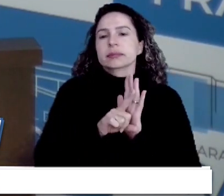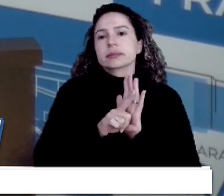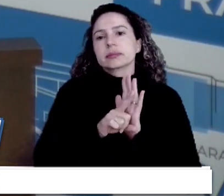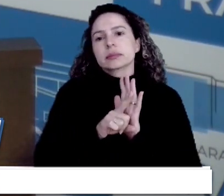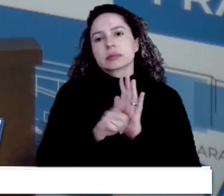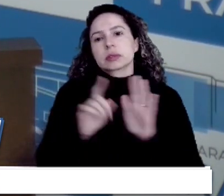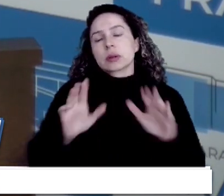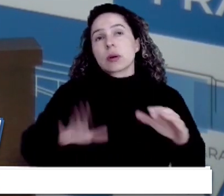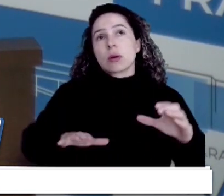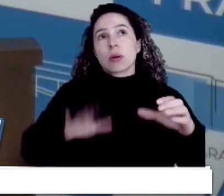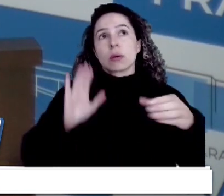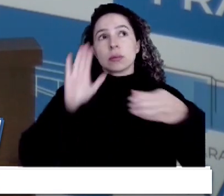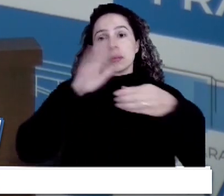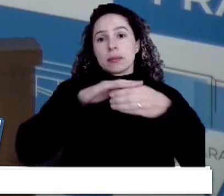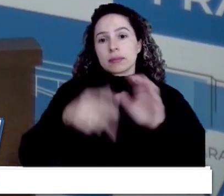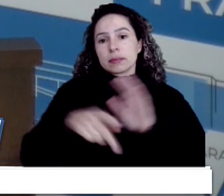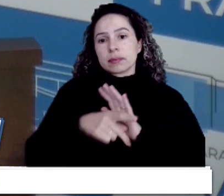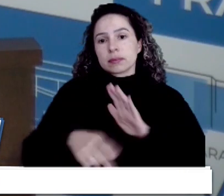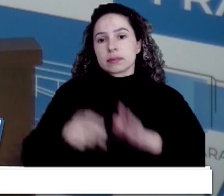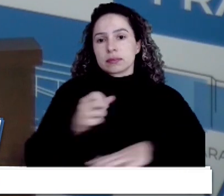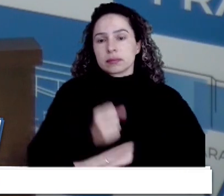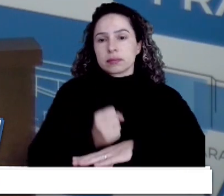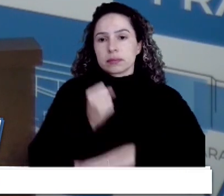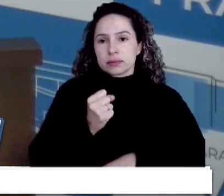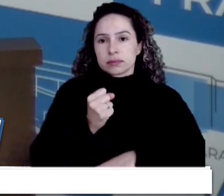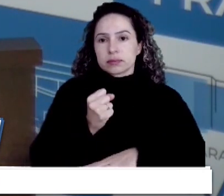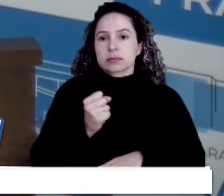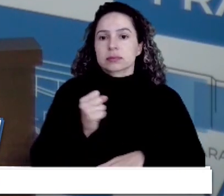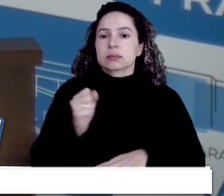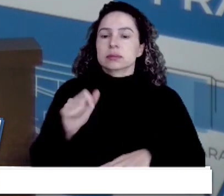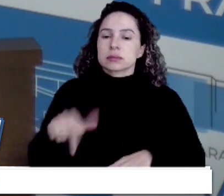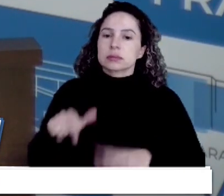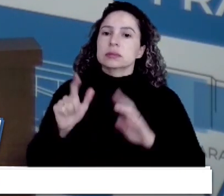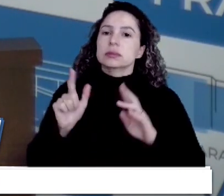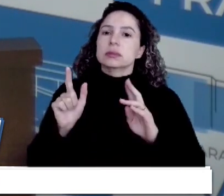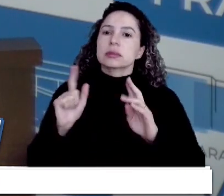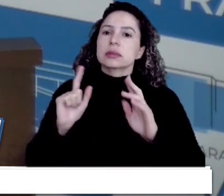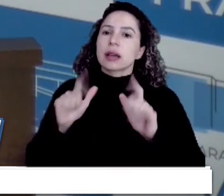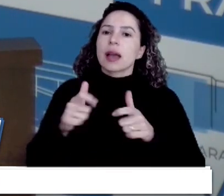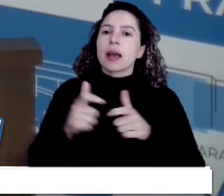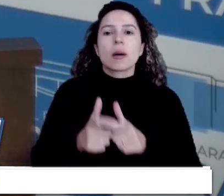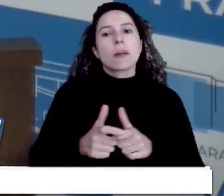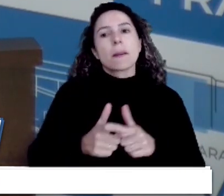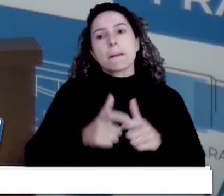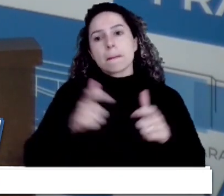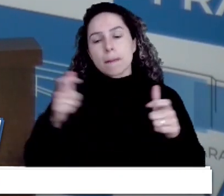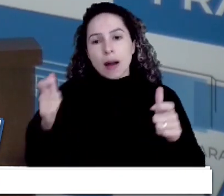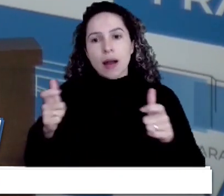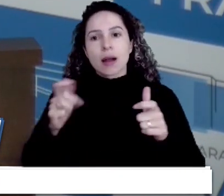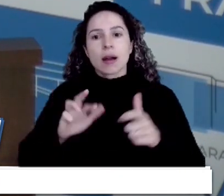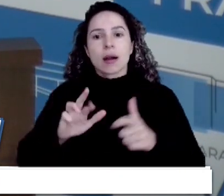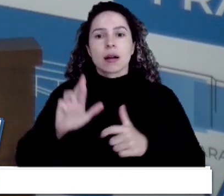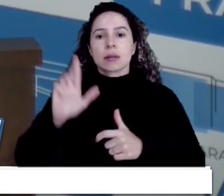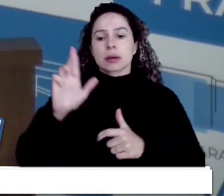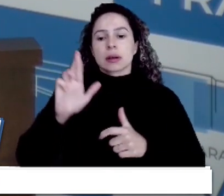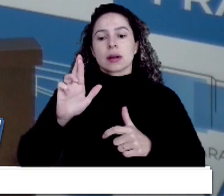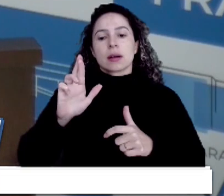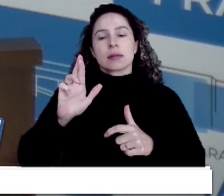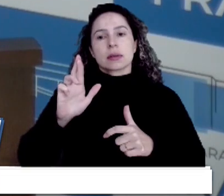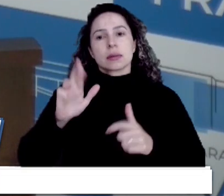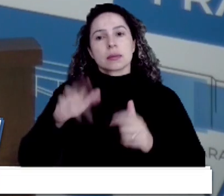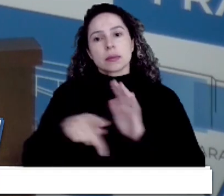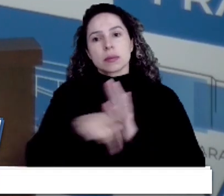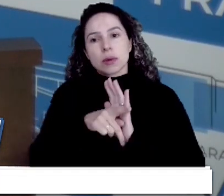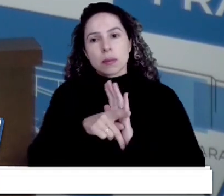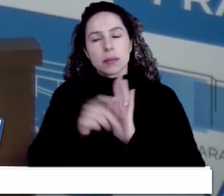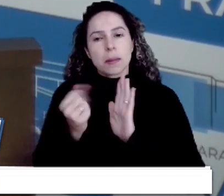basquete francano ele trata-se de um dos maiores patrimônios imateriais da nossa comunidade.